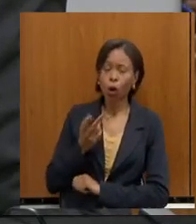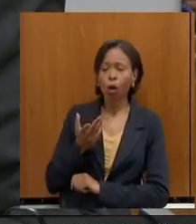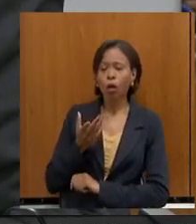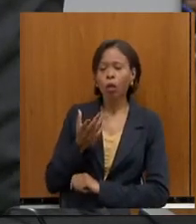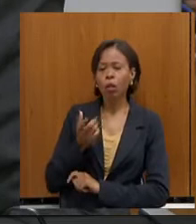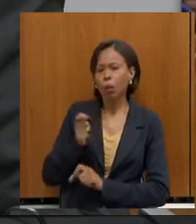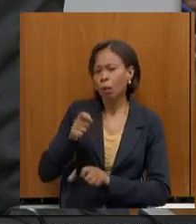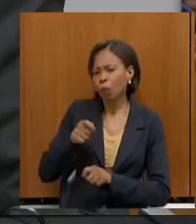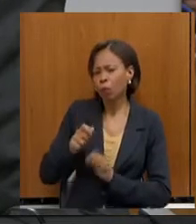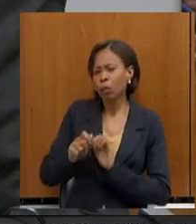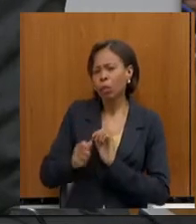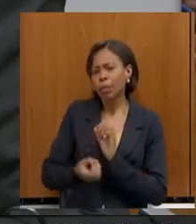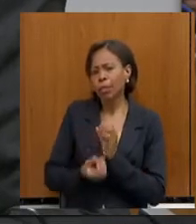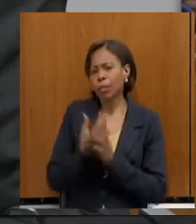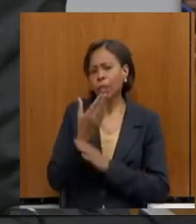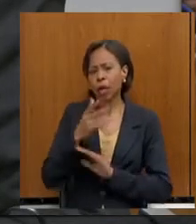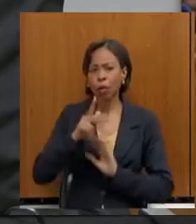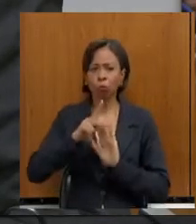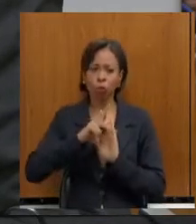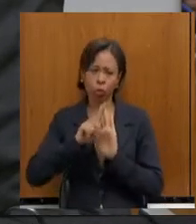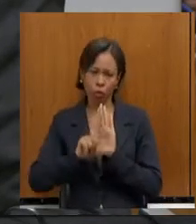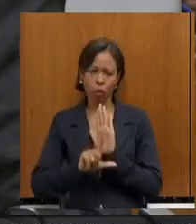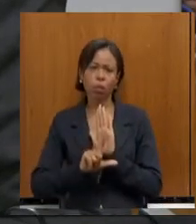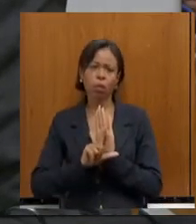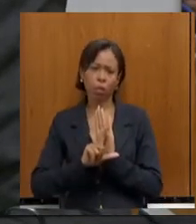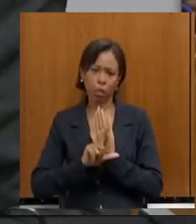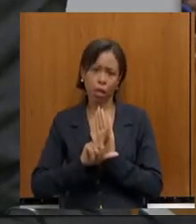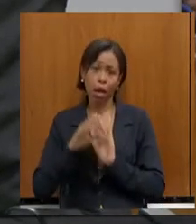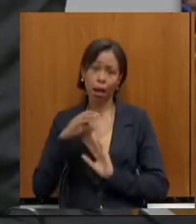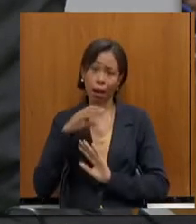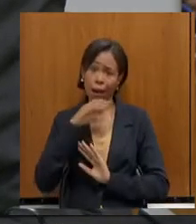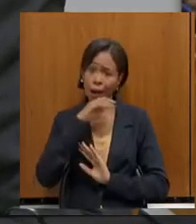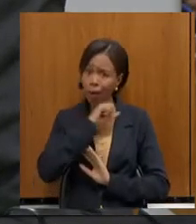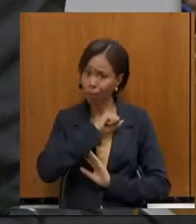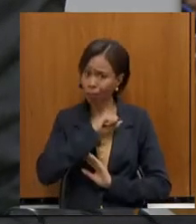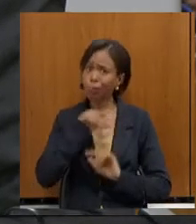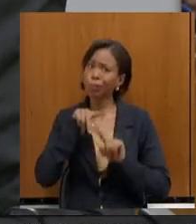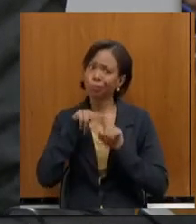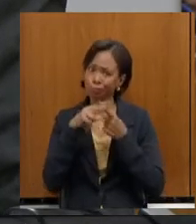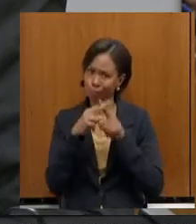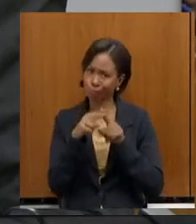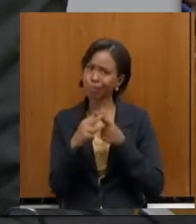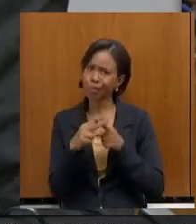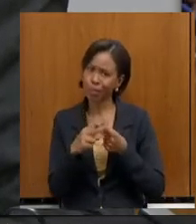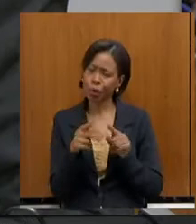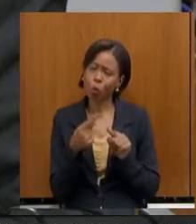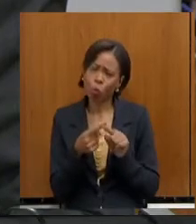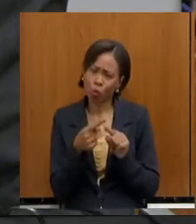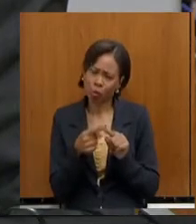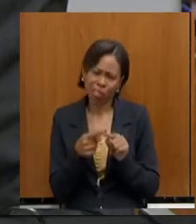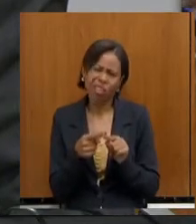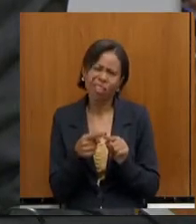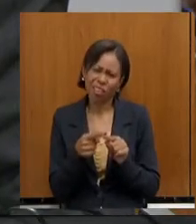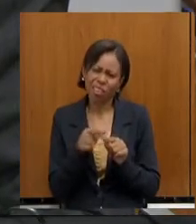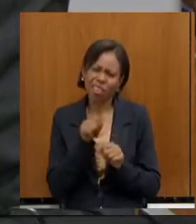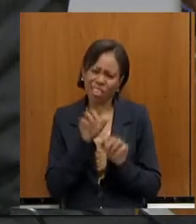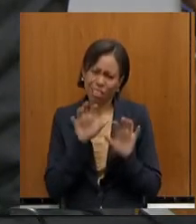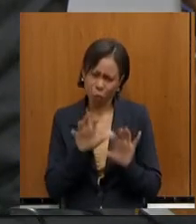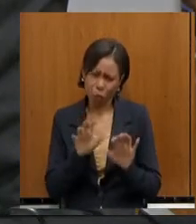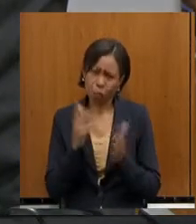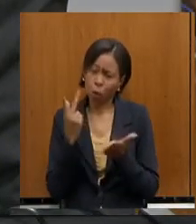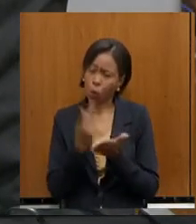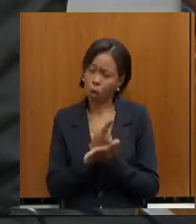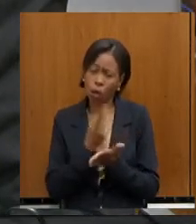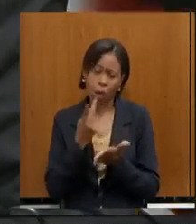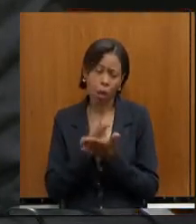mais breve possível para a gente poder corrigir né Para mim é é um erro histórico é que